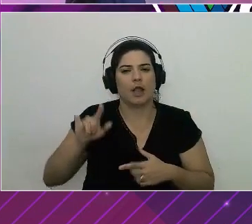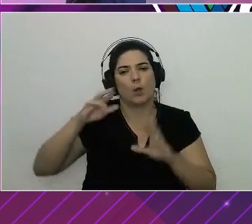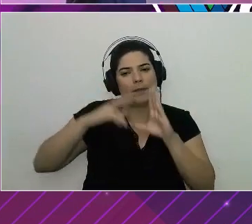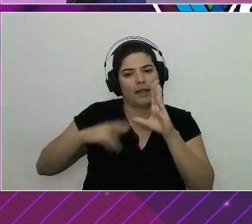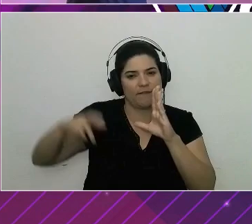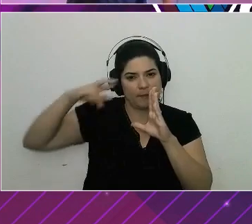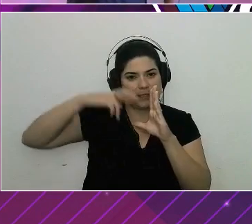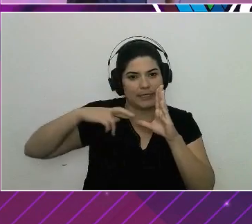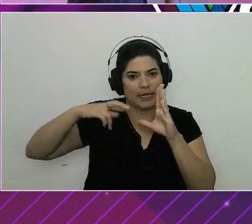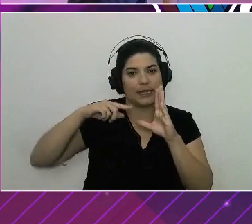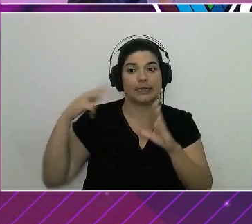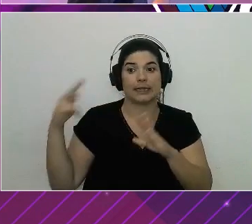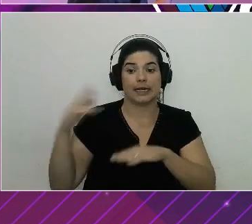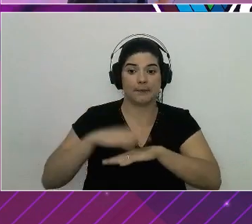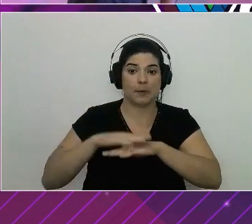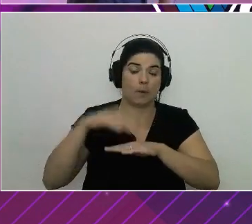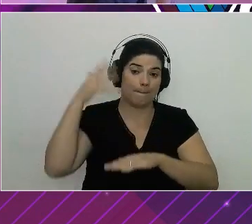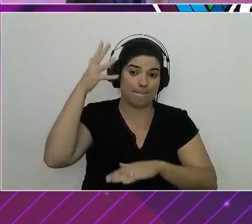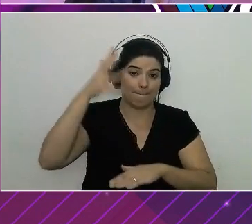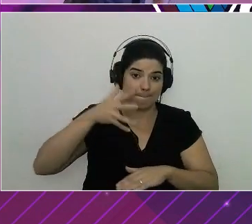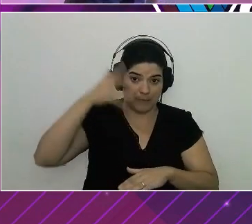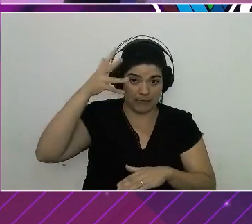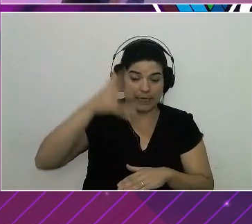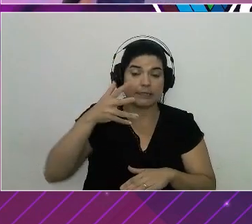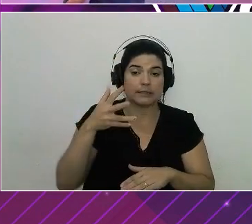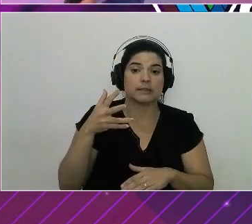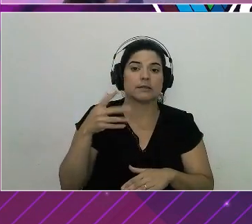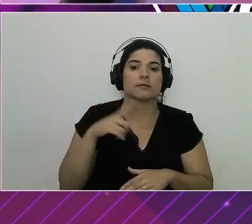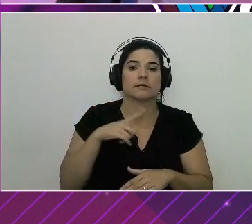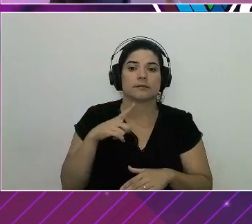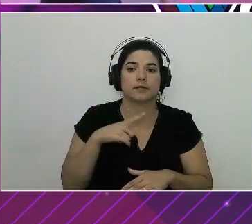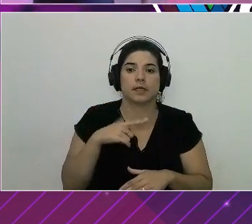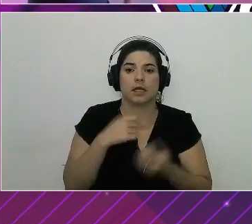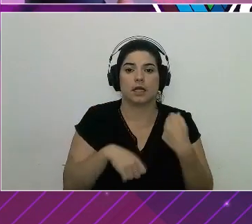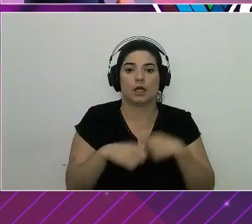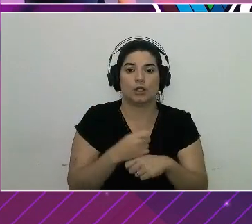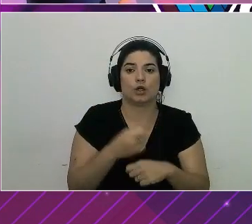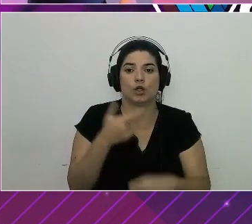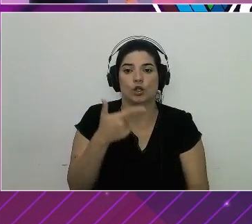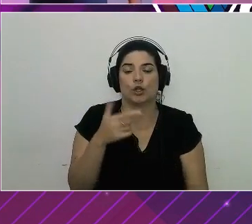palestra dele chamada Trace Driven Development na KubeCon de 2018.